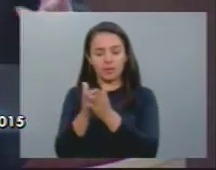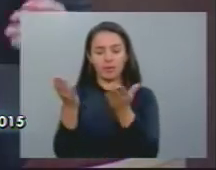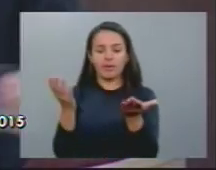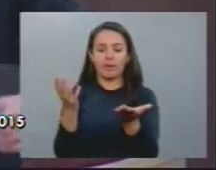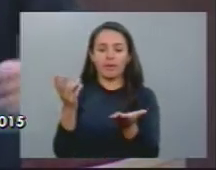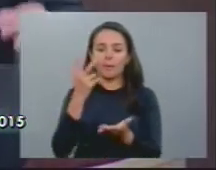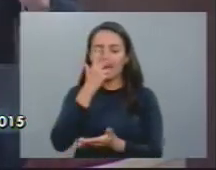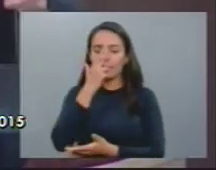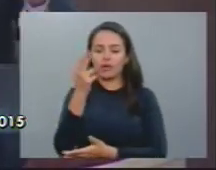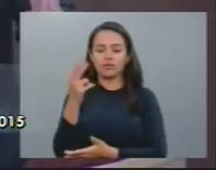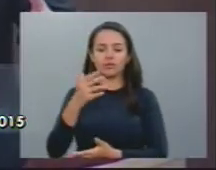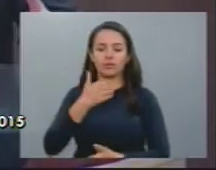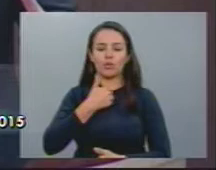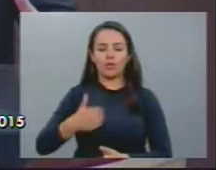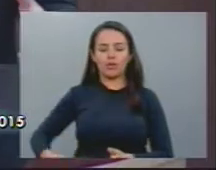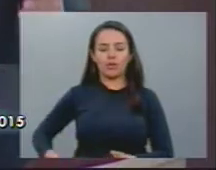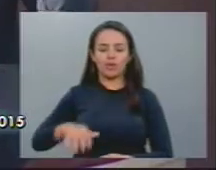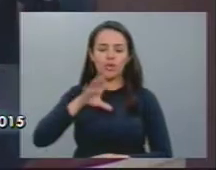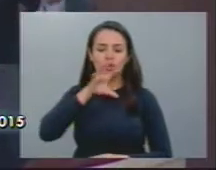Esse ano,